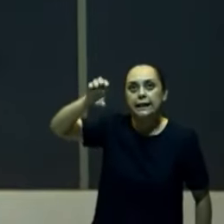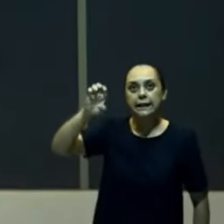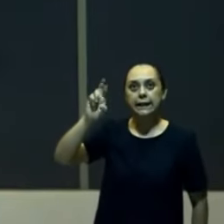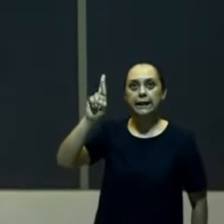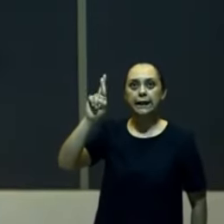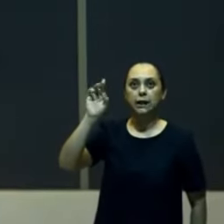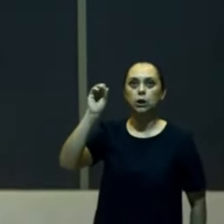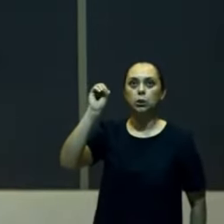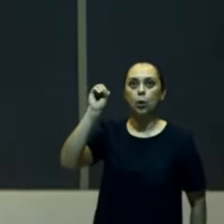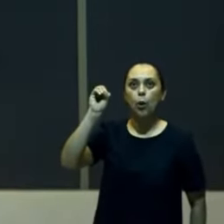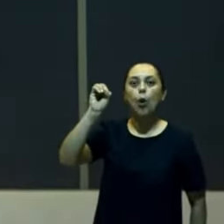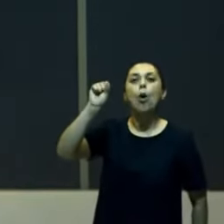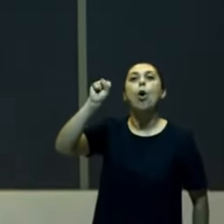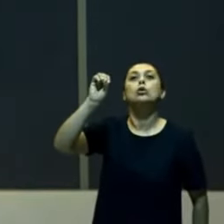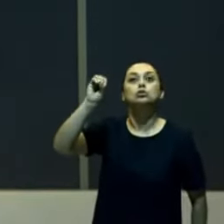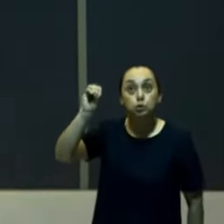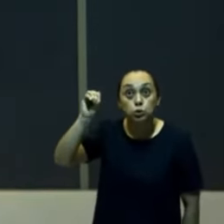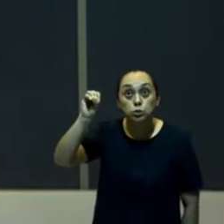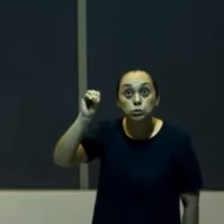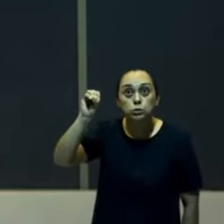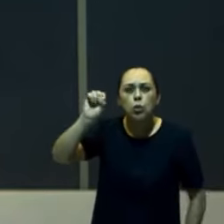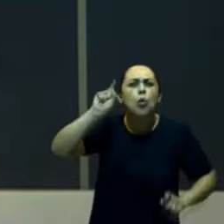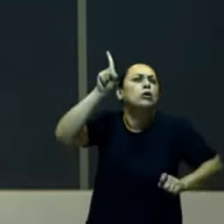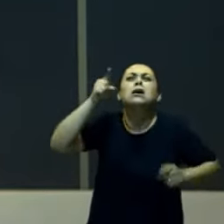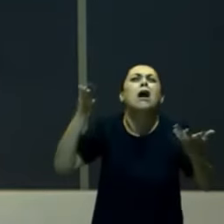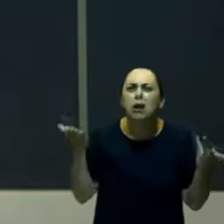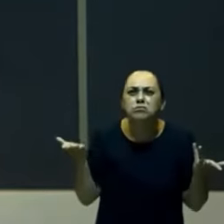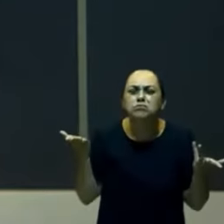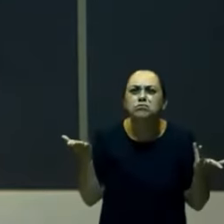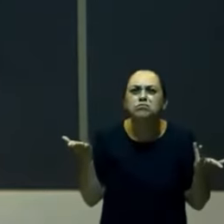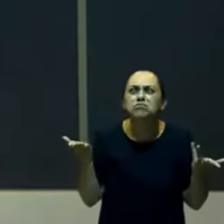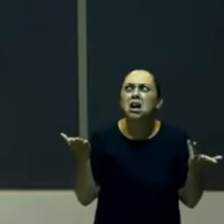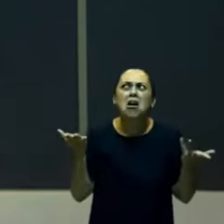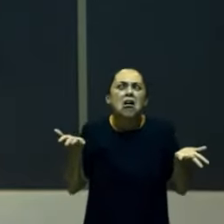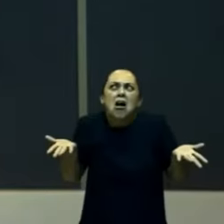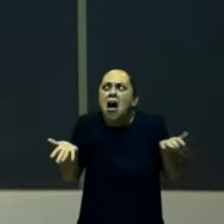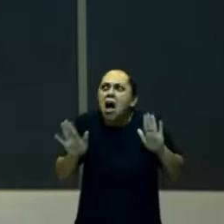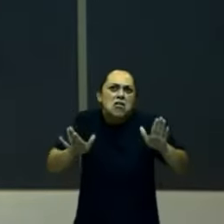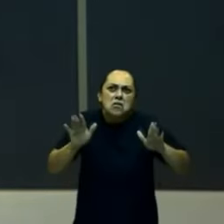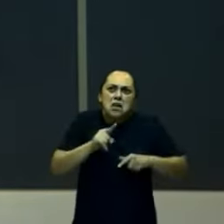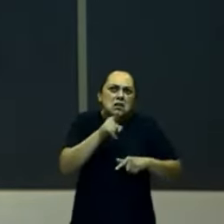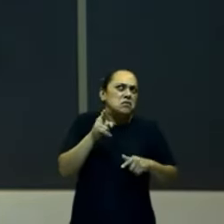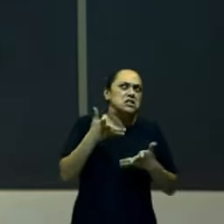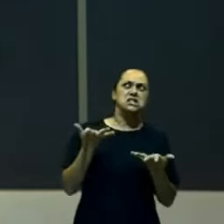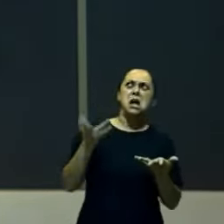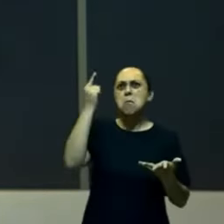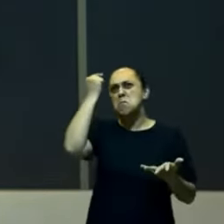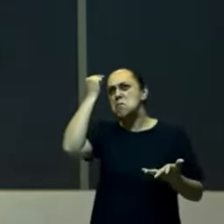é ser generoso. Talvez você tenha uma definição para